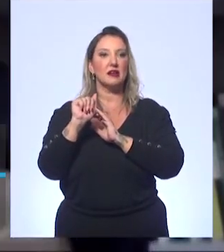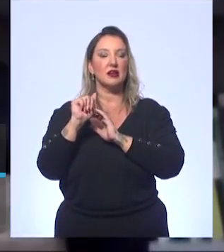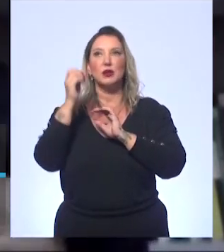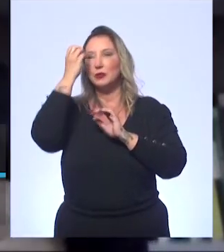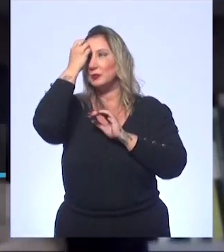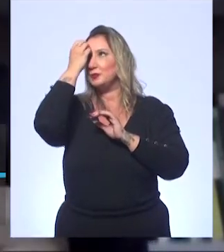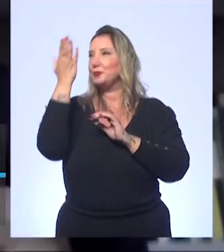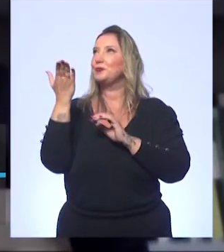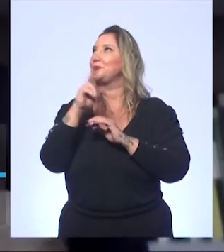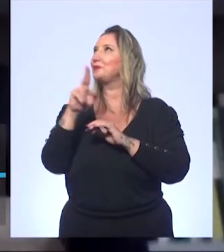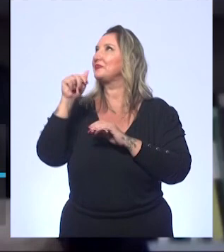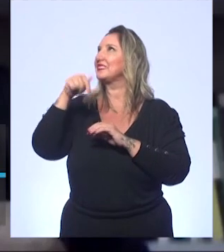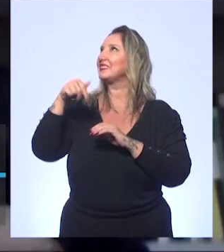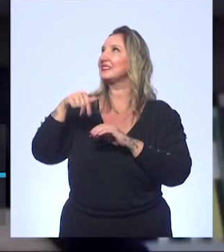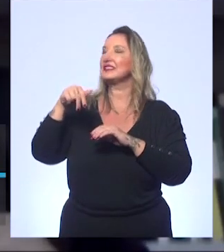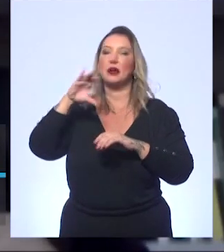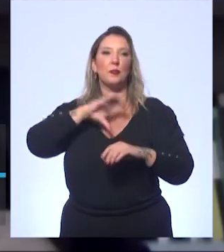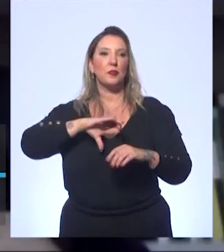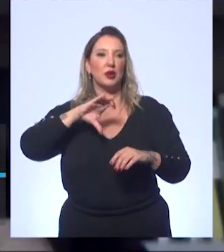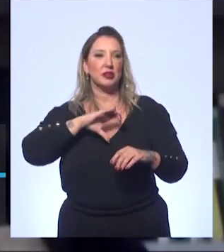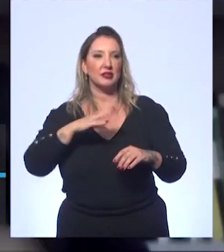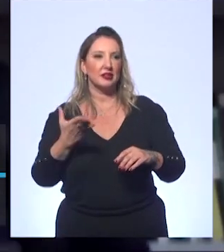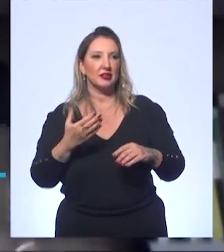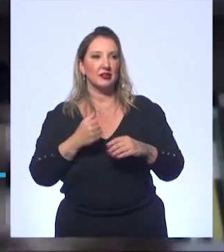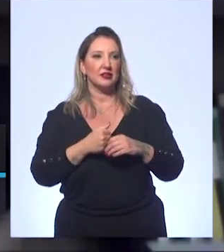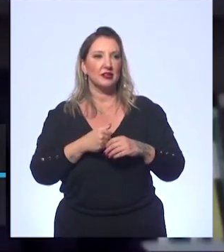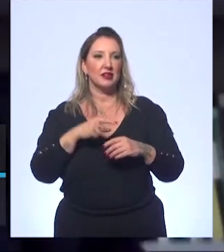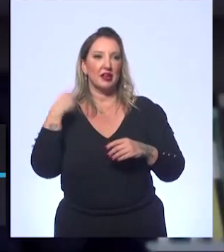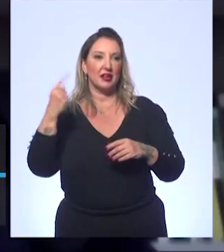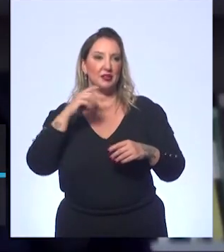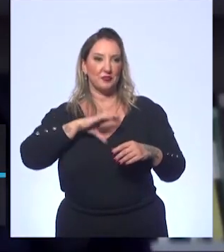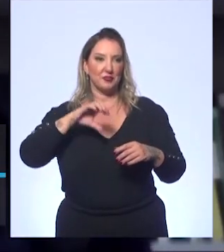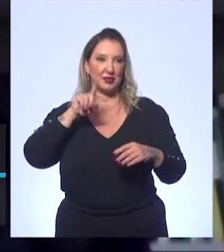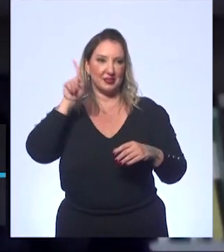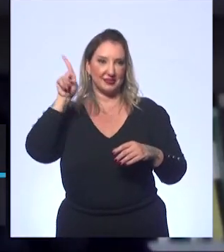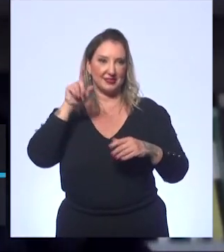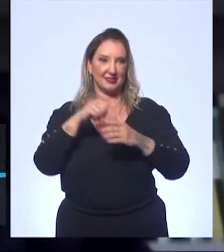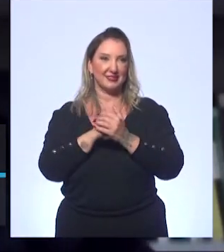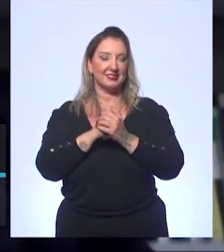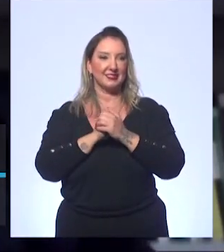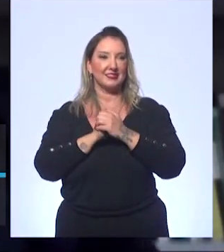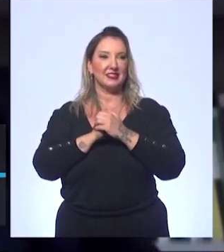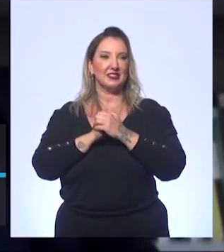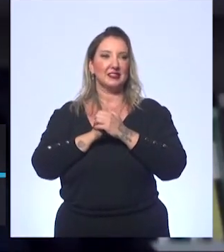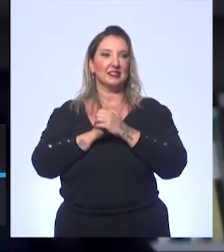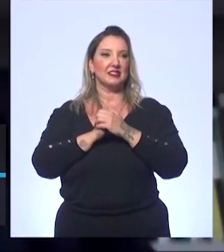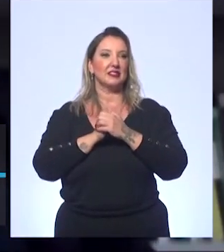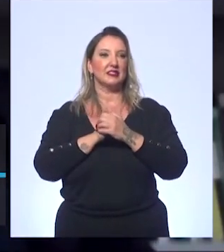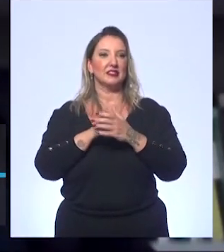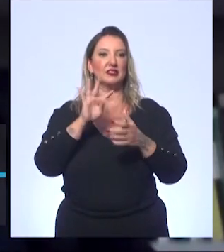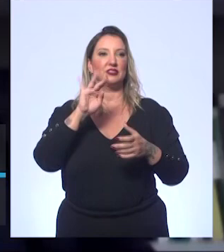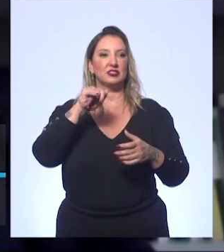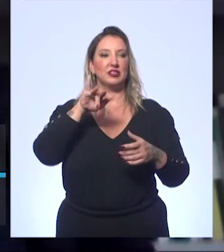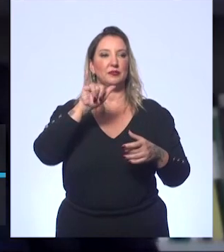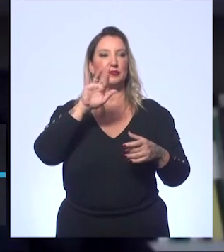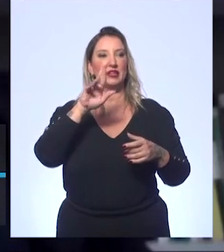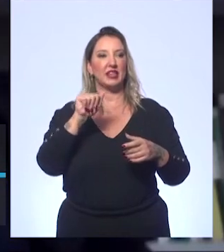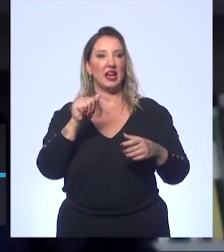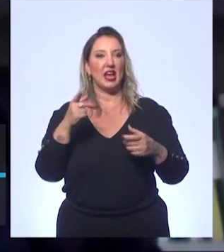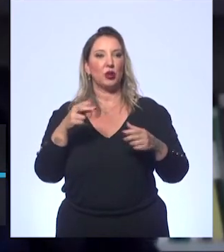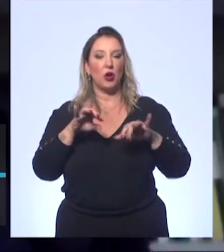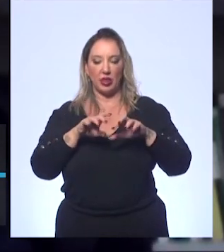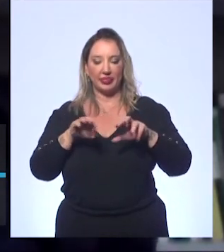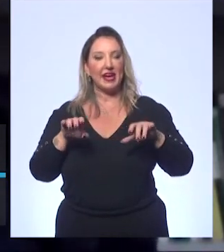o nome aqui em português, aqui do Brasil, a timbila, eu não sou português moçambicano, a timbila é como se fosse um